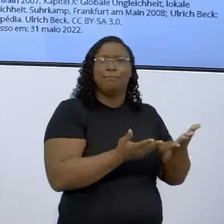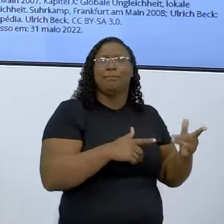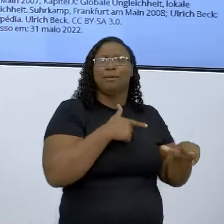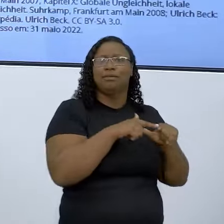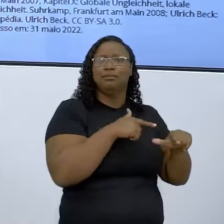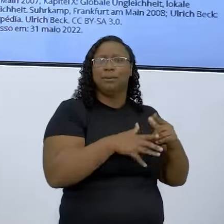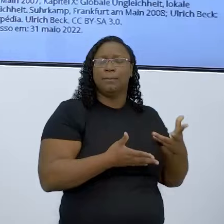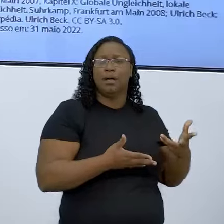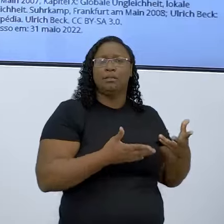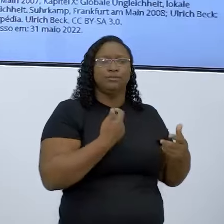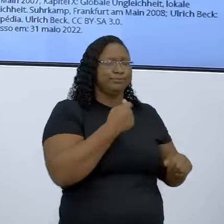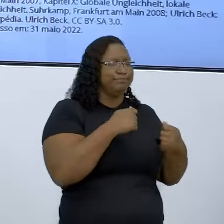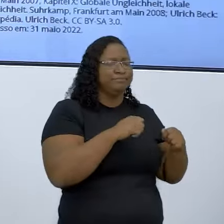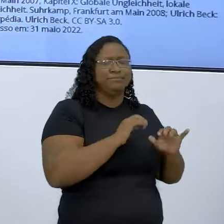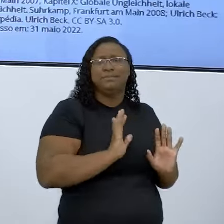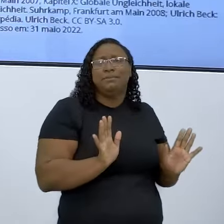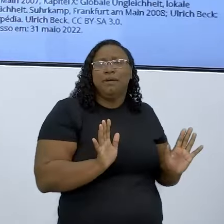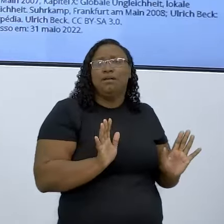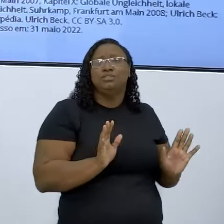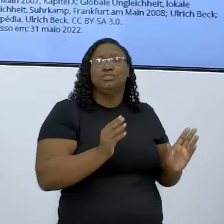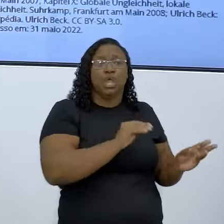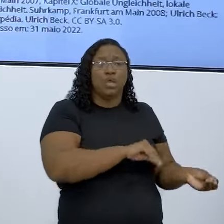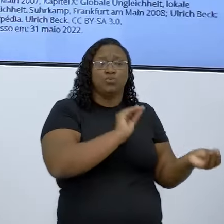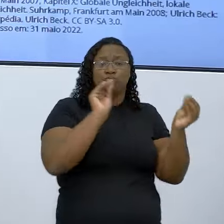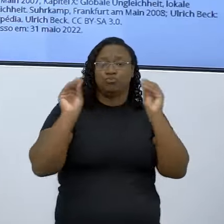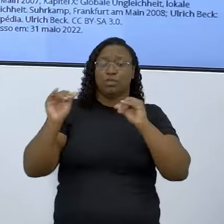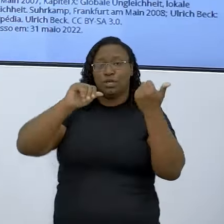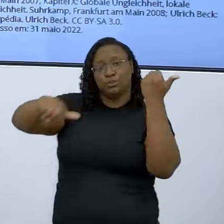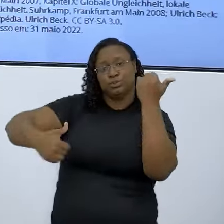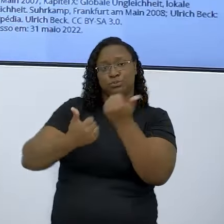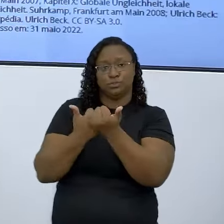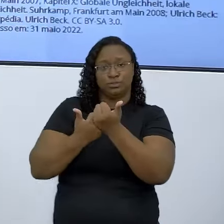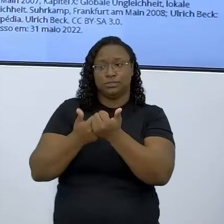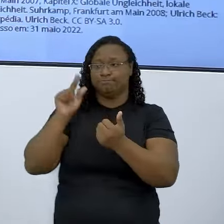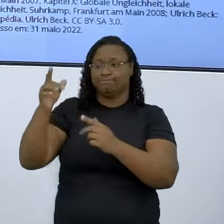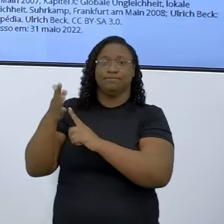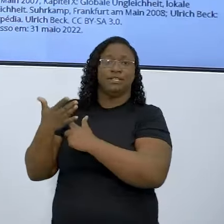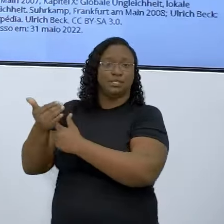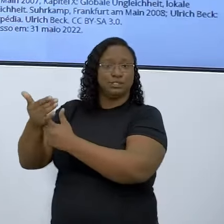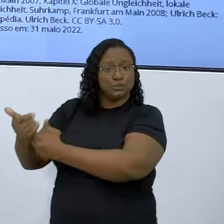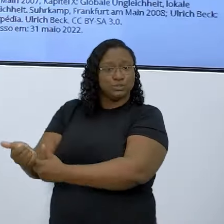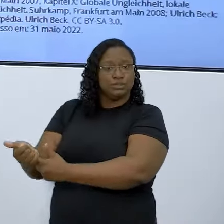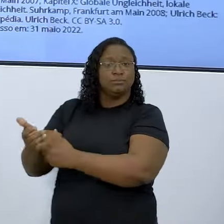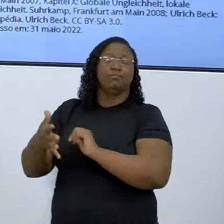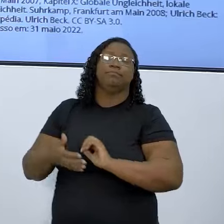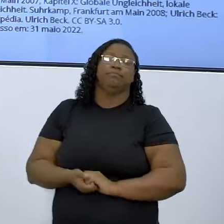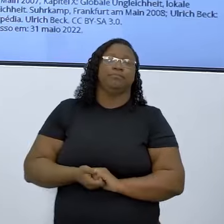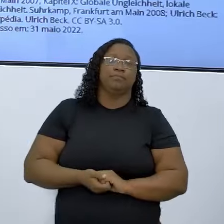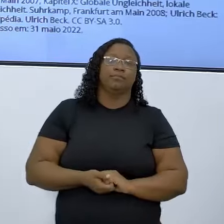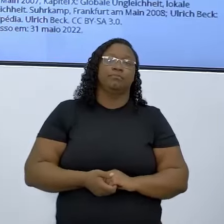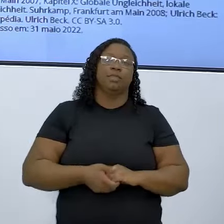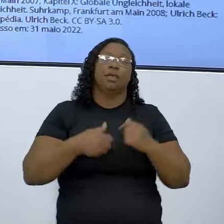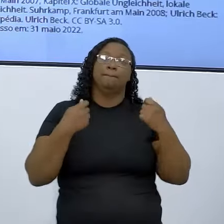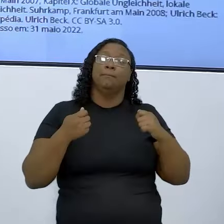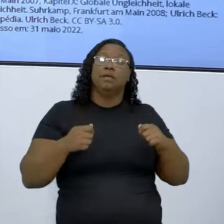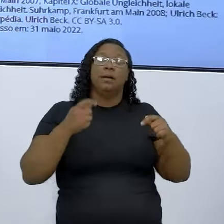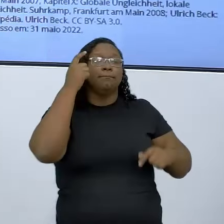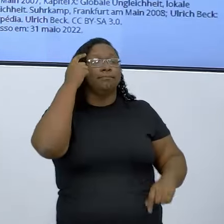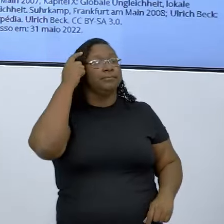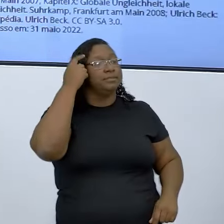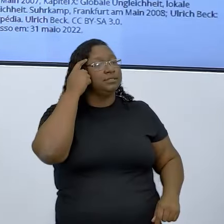ser mais necessárias no sentido de substituídas por tecnologia, e que deveria ser pensado numa